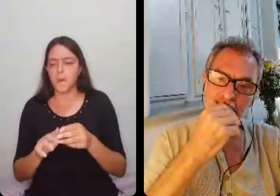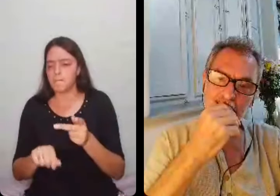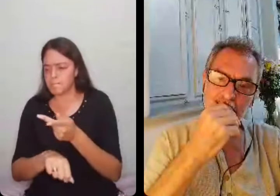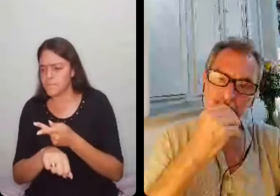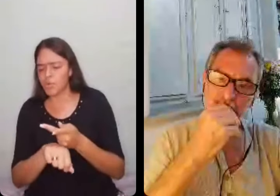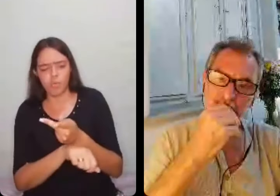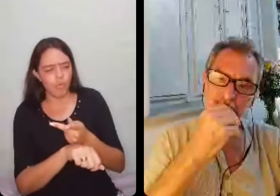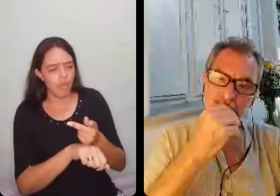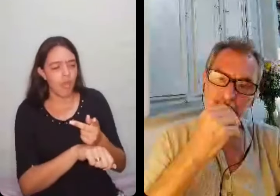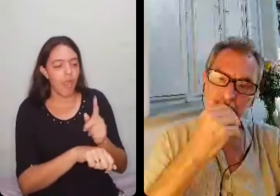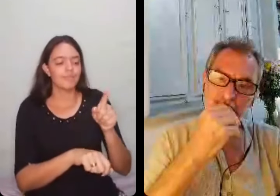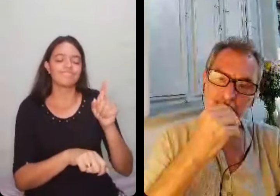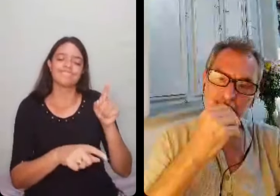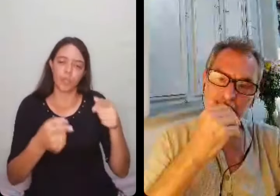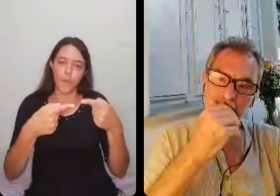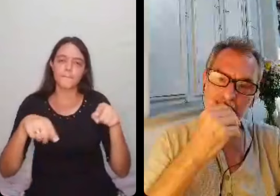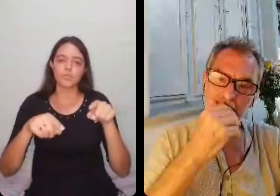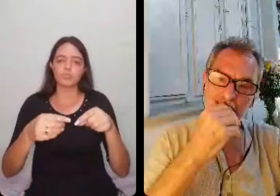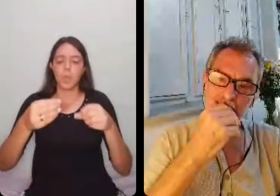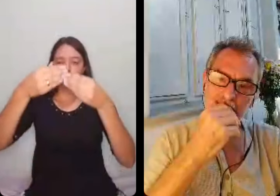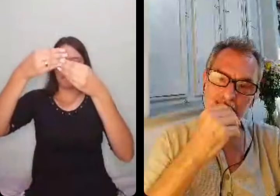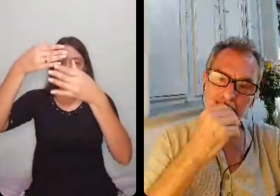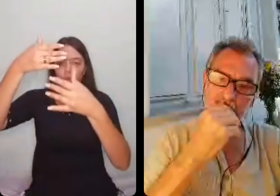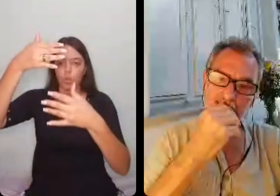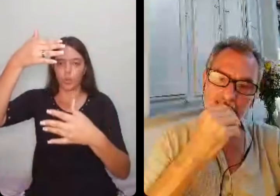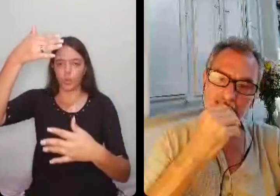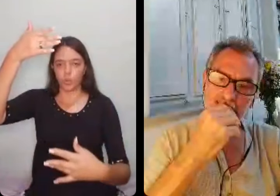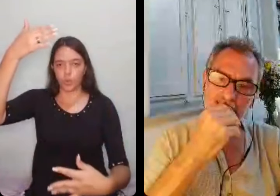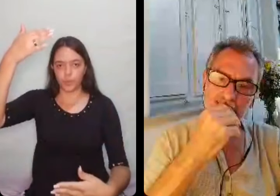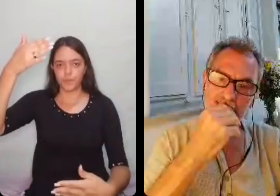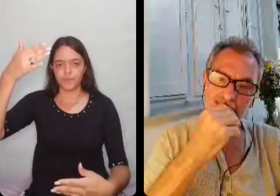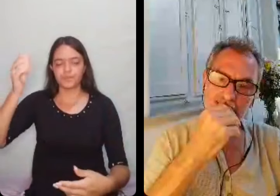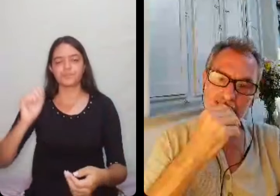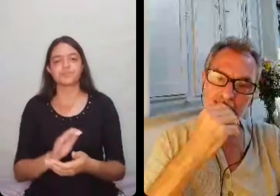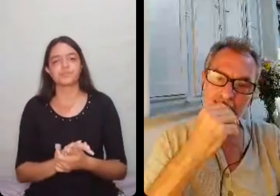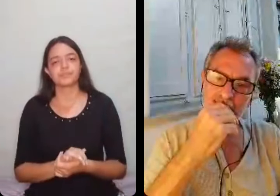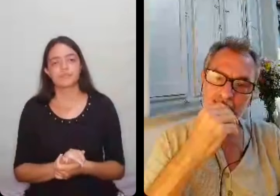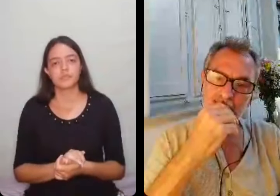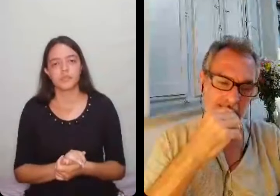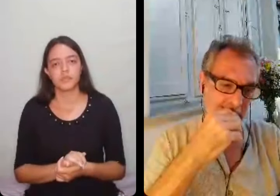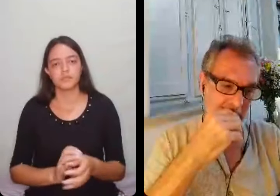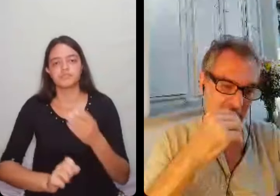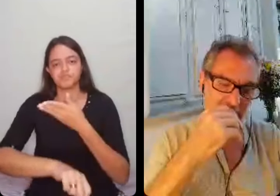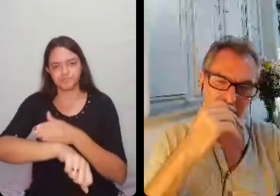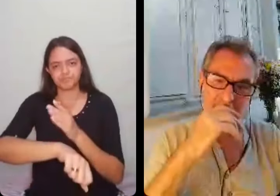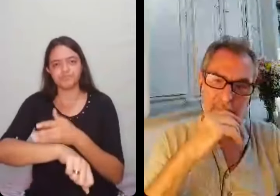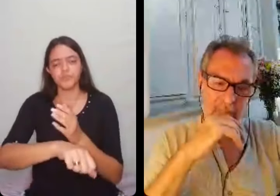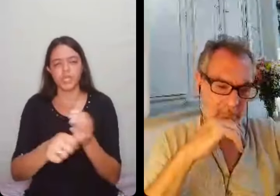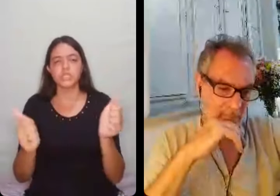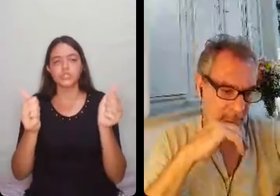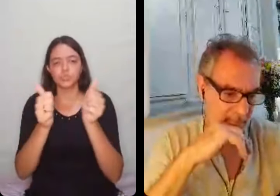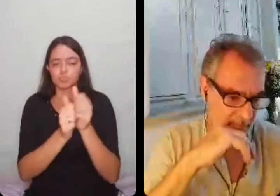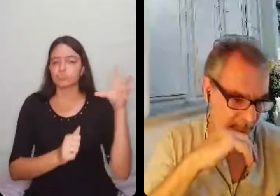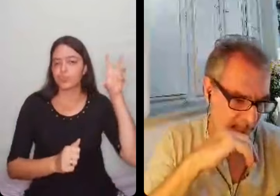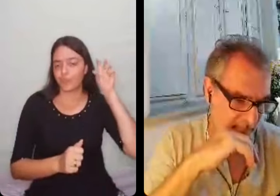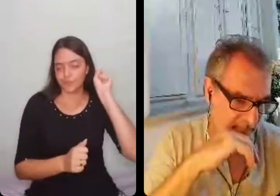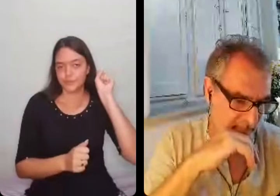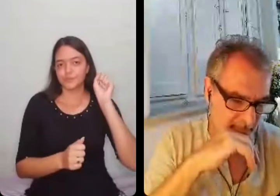dá uma grande lista para entrar em sala de ensaio, né? Então, a trilha, ela é muito